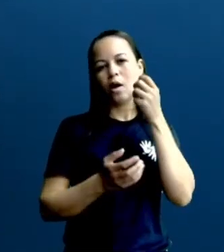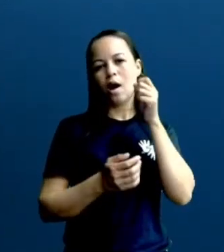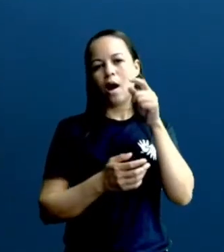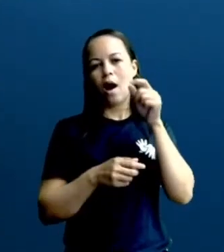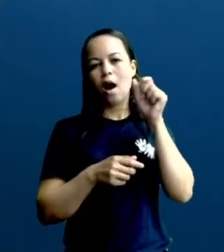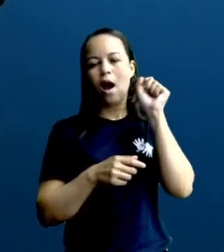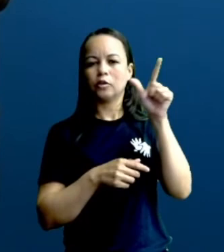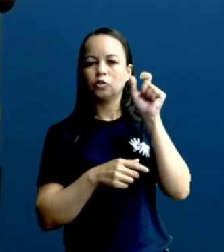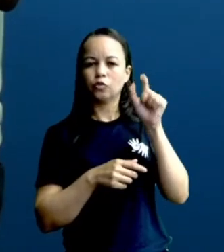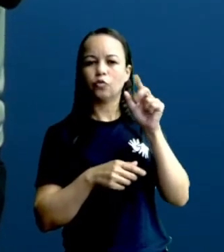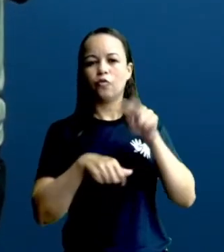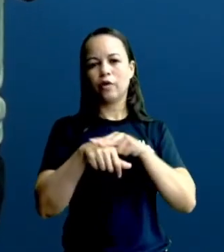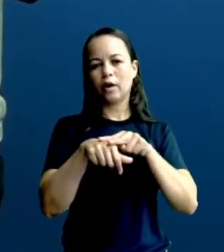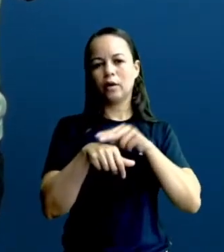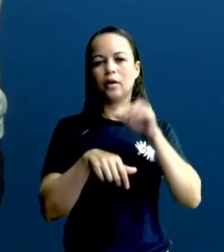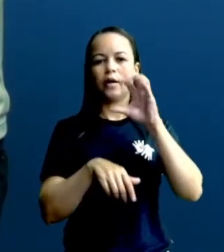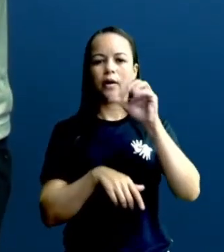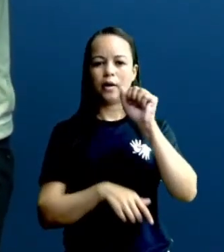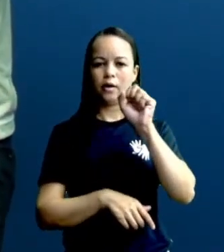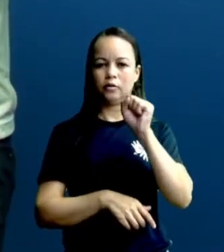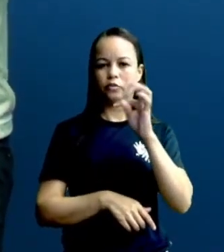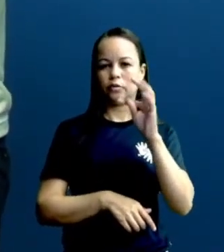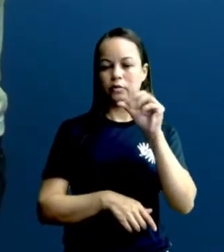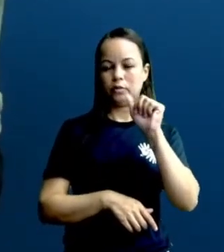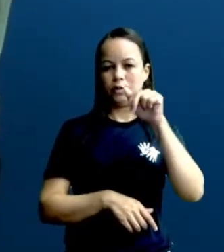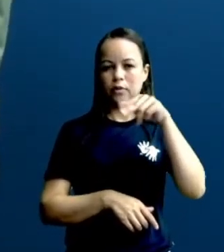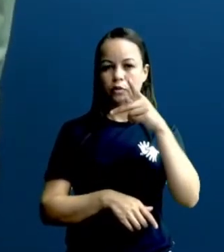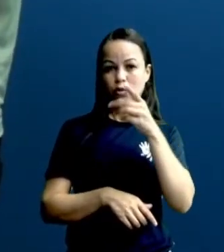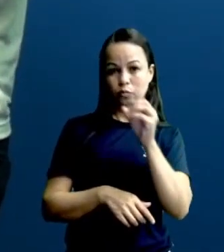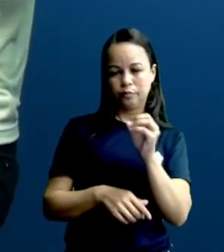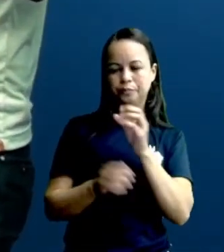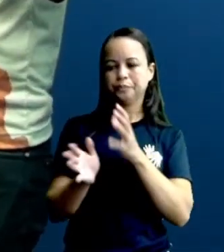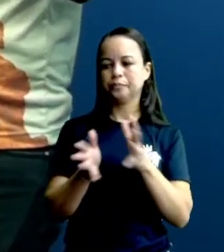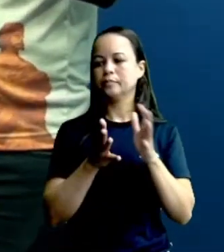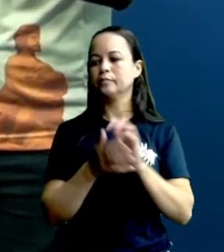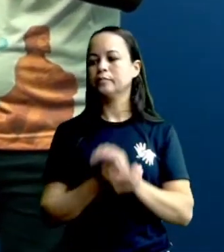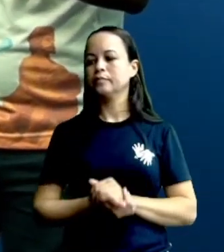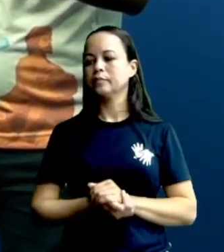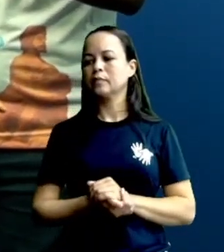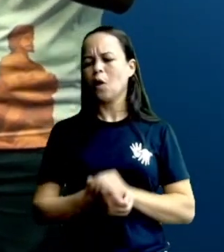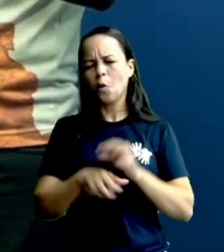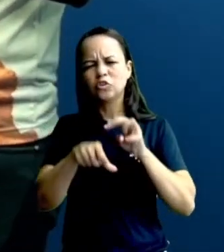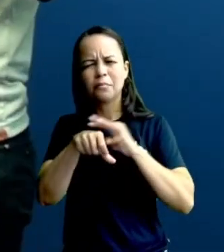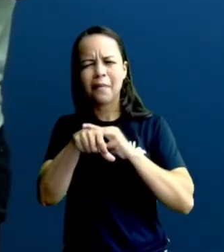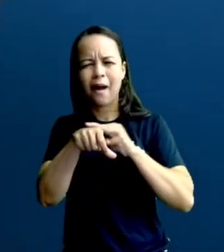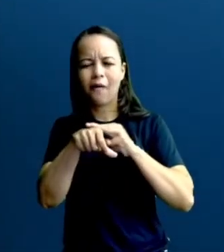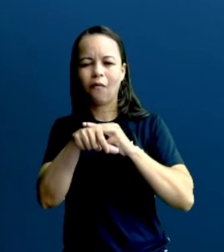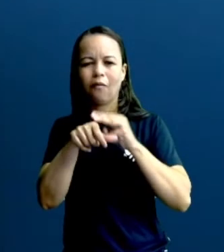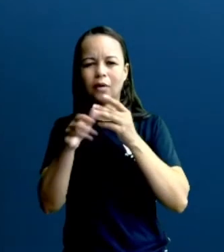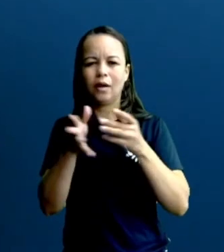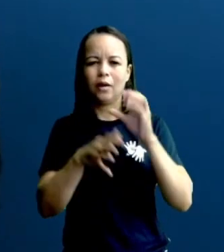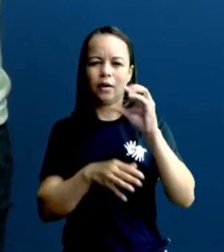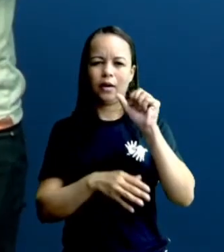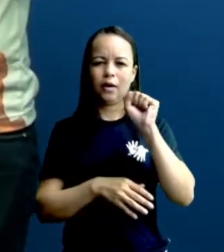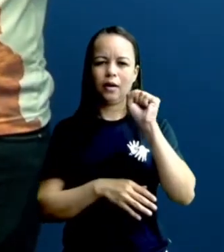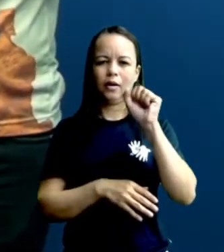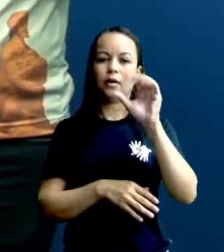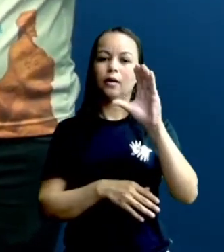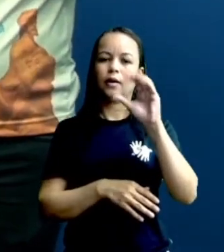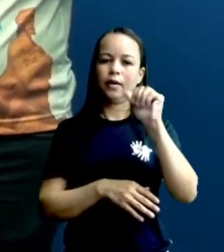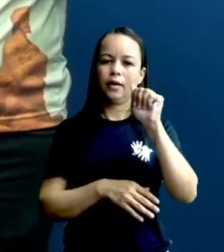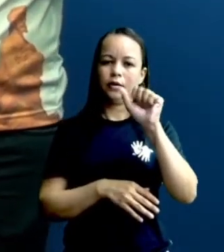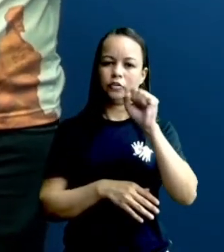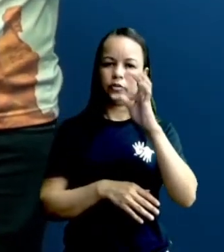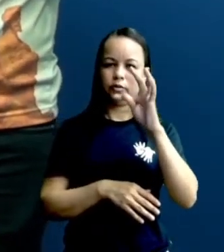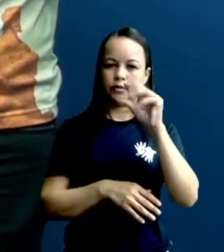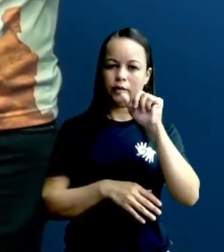azuis ou verdes. Outras doenças, como por exemplo o albinismo, como você pode carregar